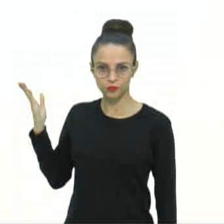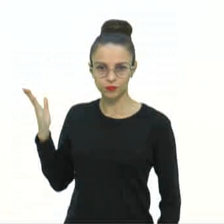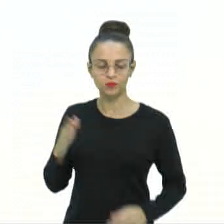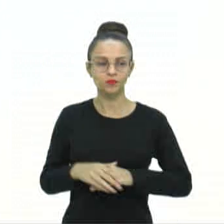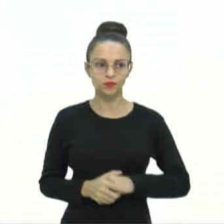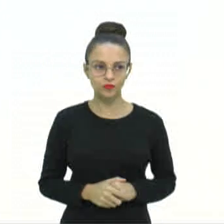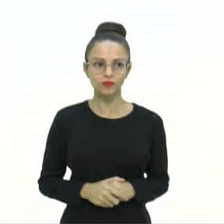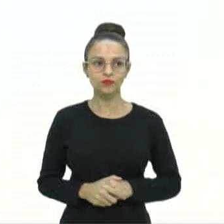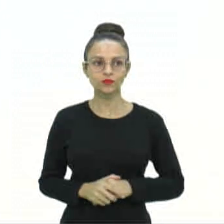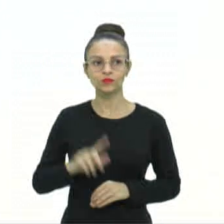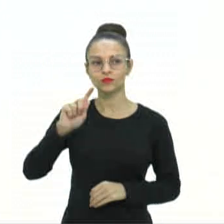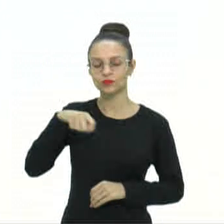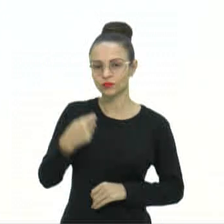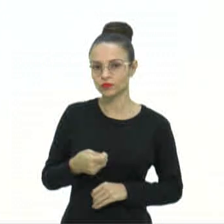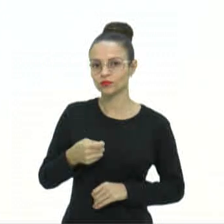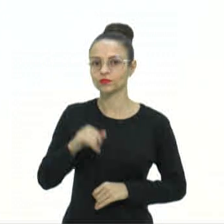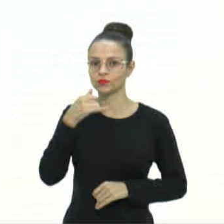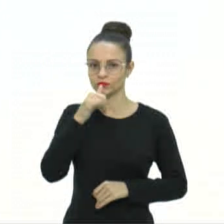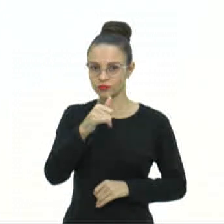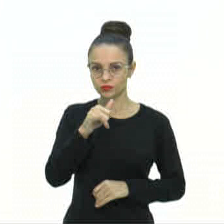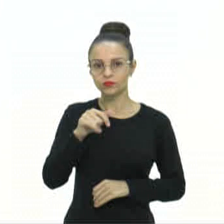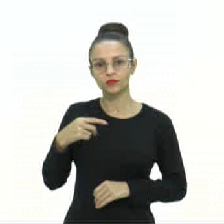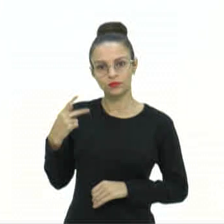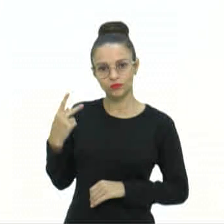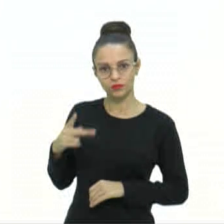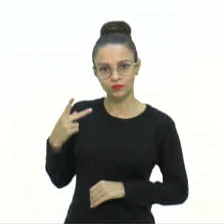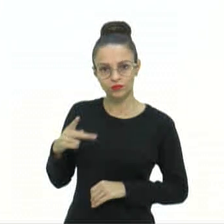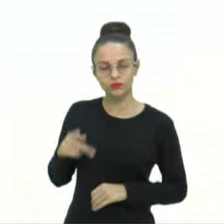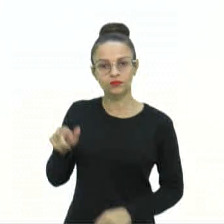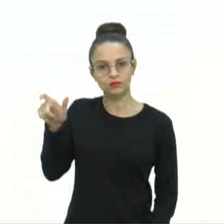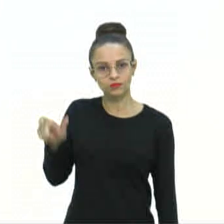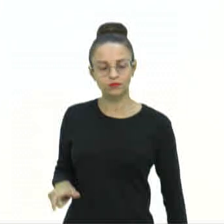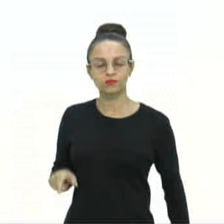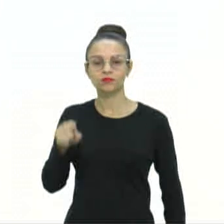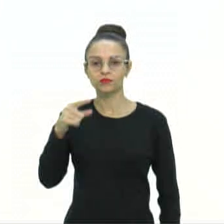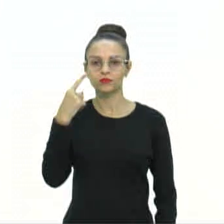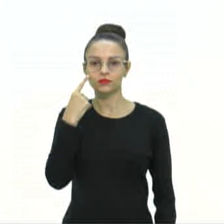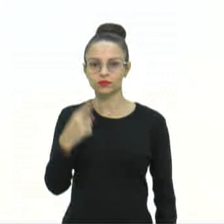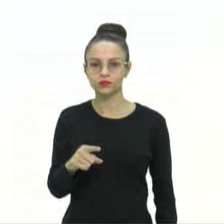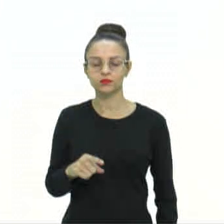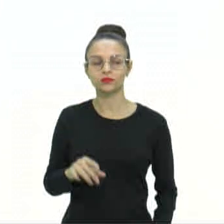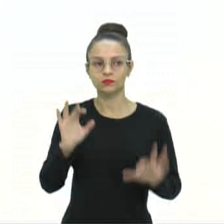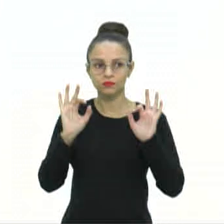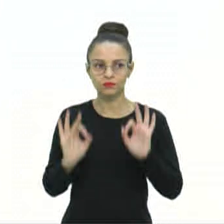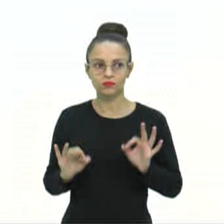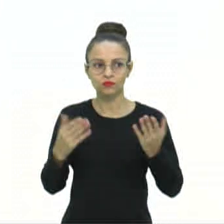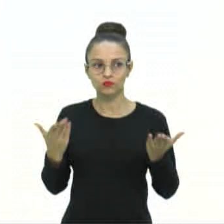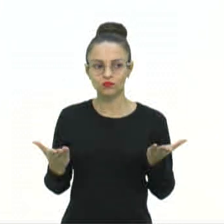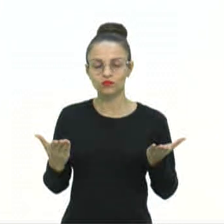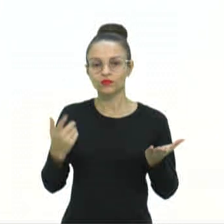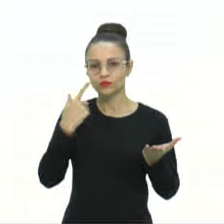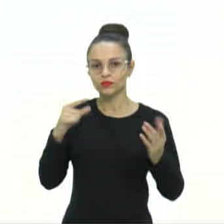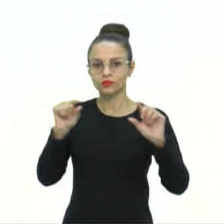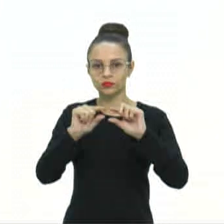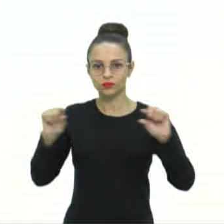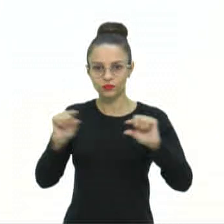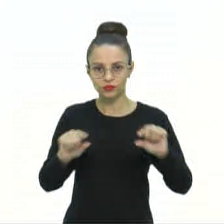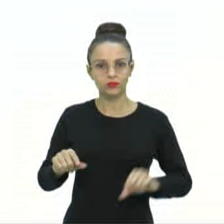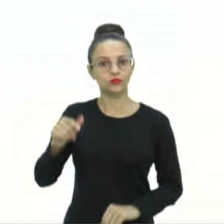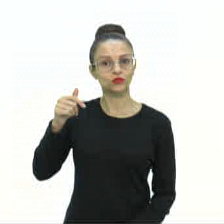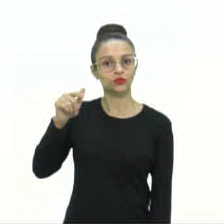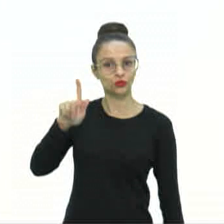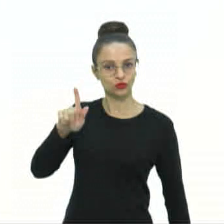aeroporto. Sobre a energia mecânica dessa pessoa, nessas condições, considere as seguintes afirmações. Considere G como 10.